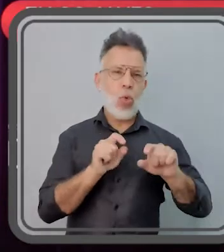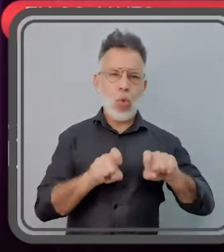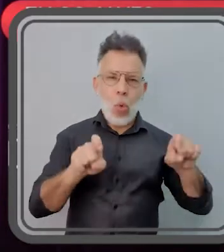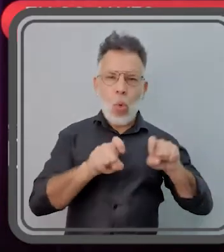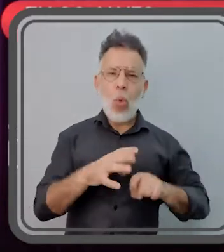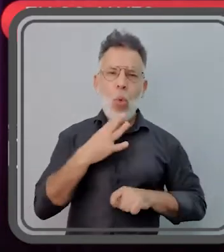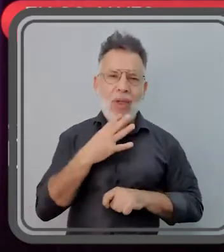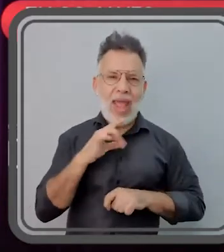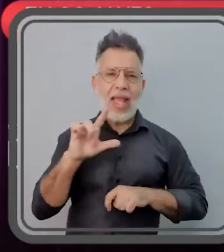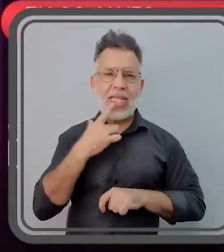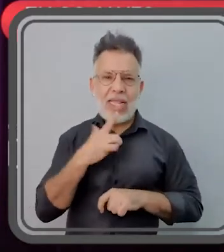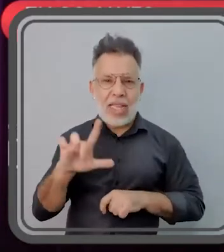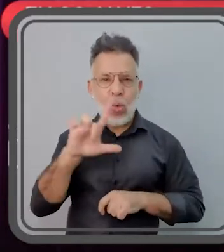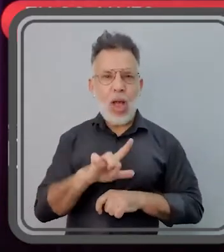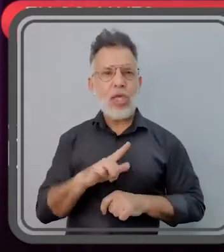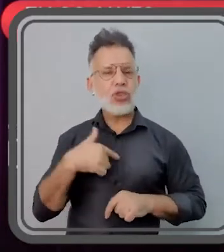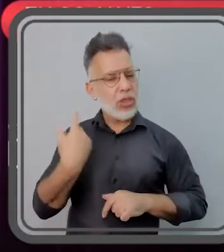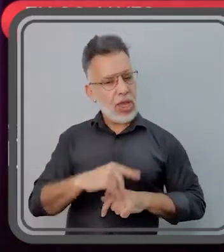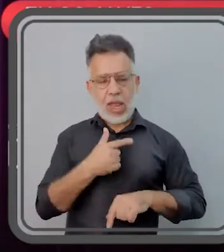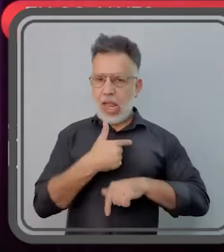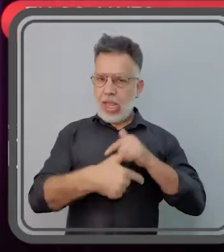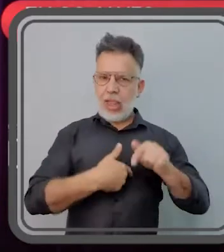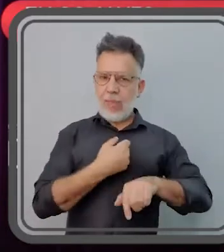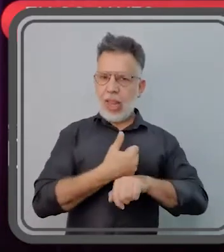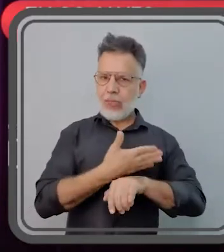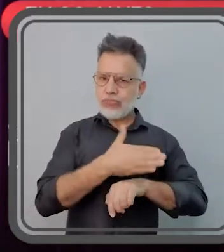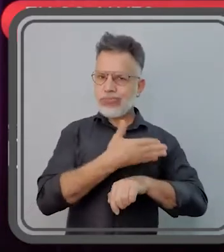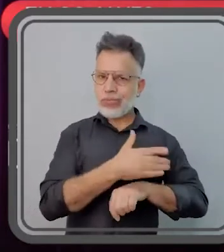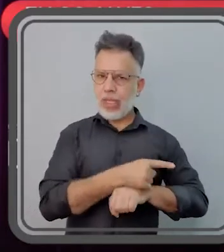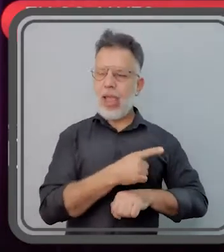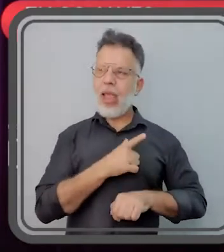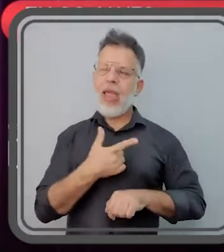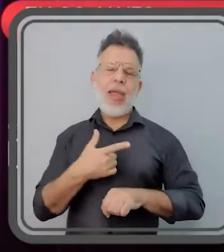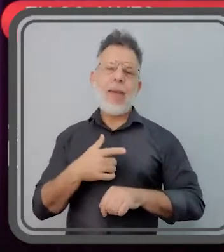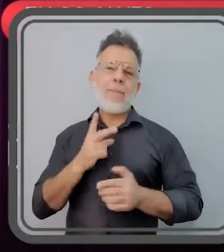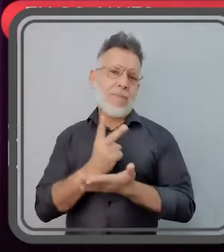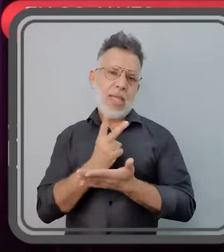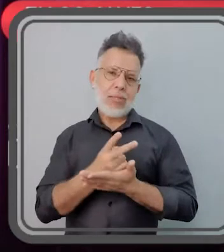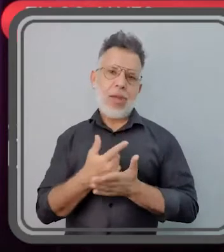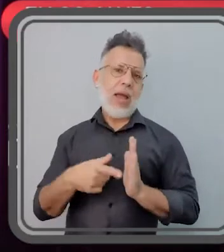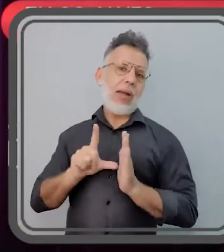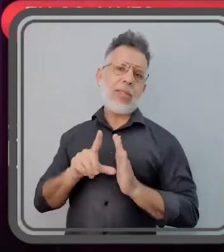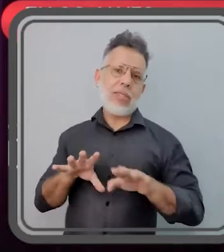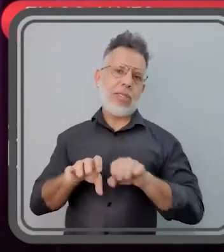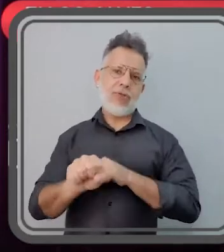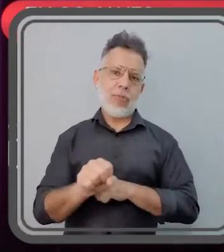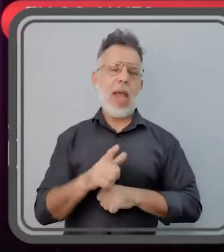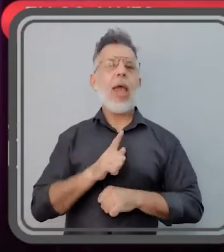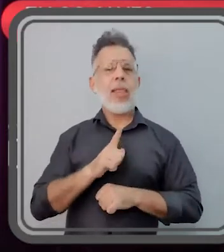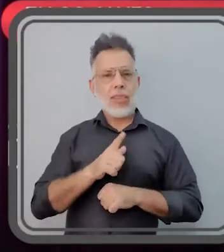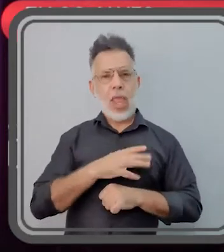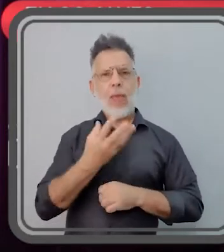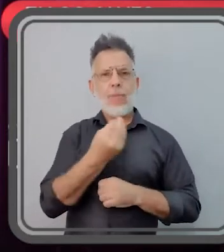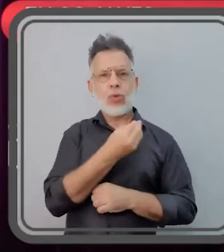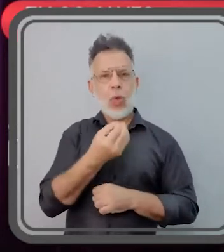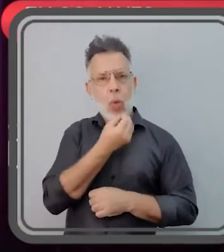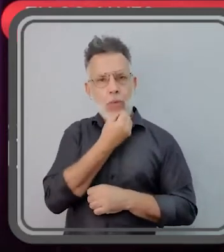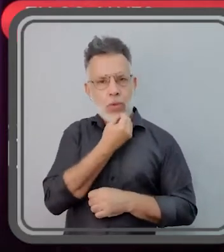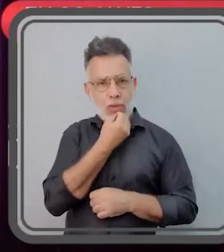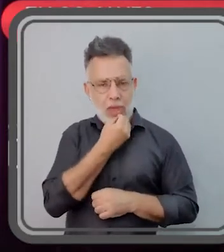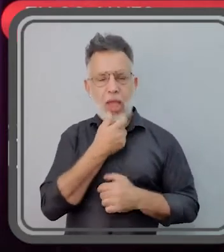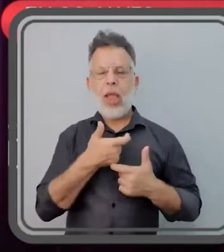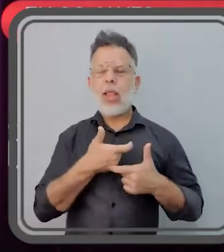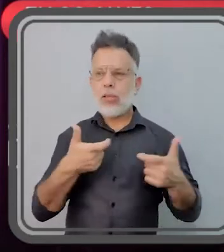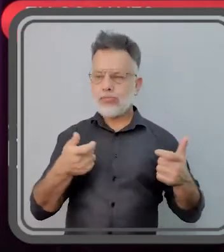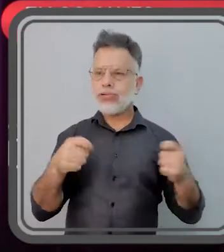de programação e trabalhar independente de ela ter a formação oficial ou não. Então acho que assim, oportunidade tem muita. Acho que tem um potencial incrível